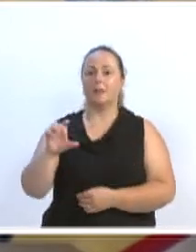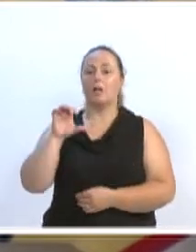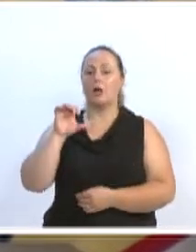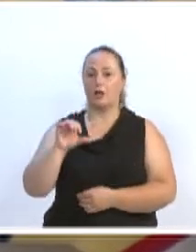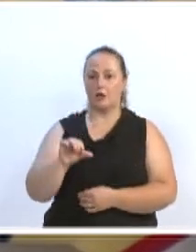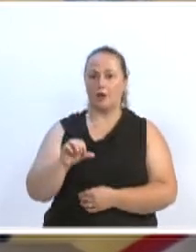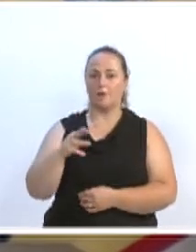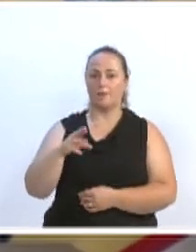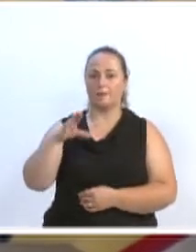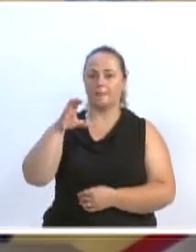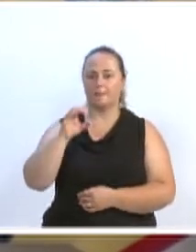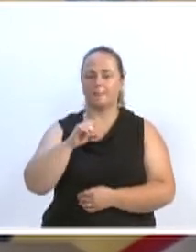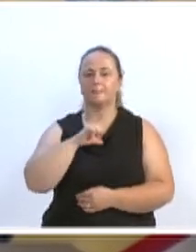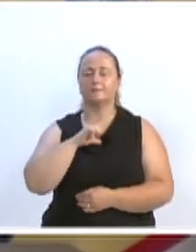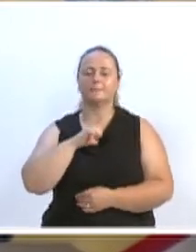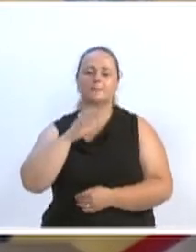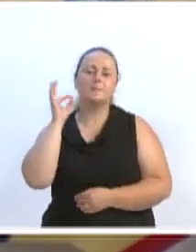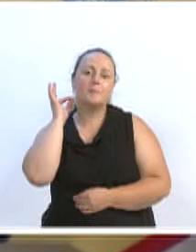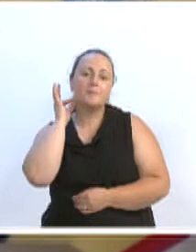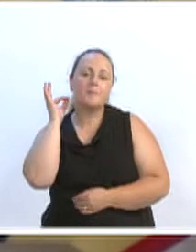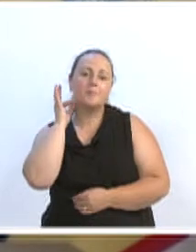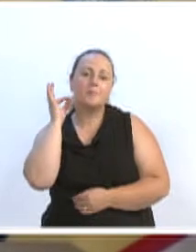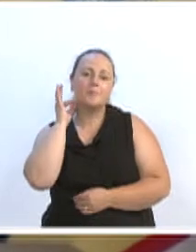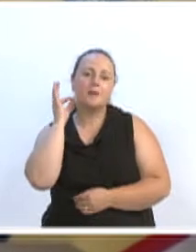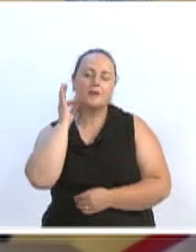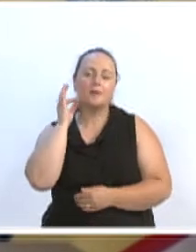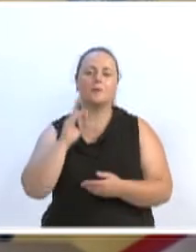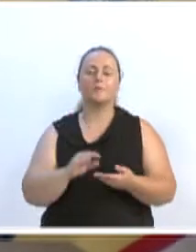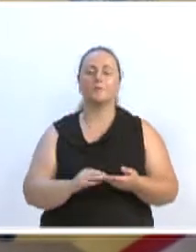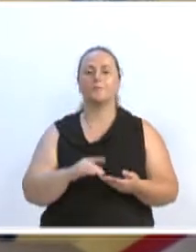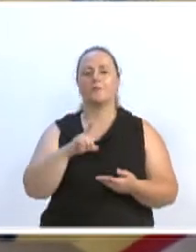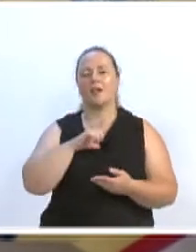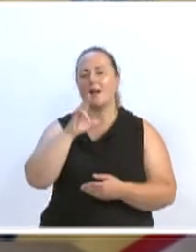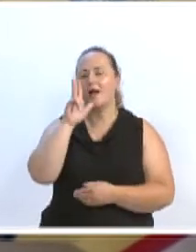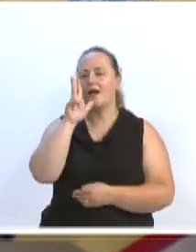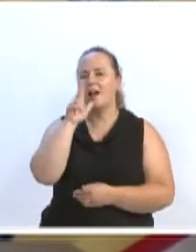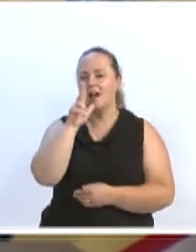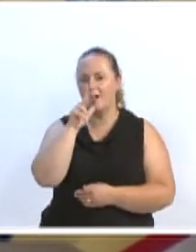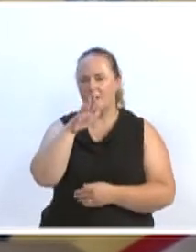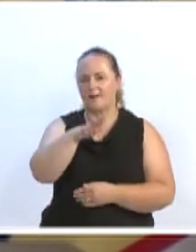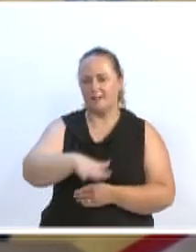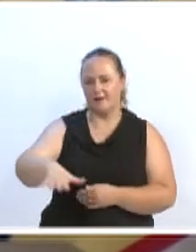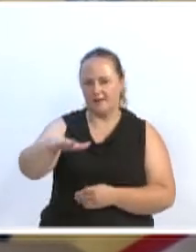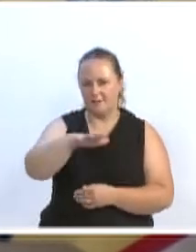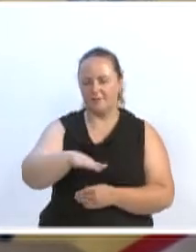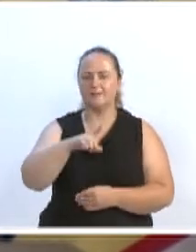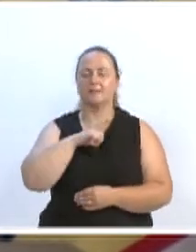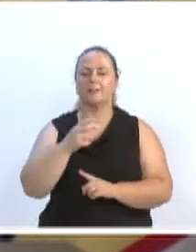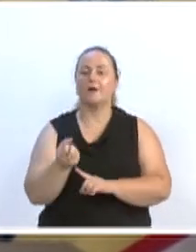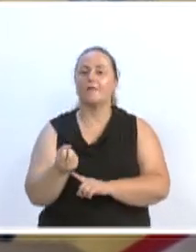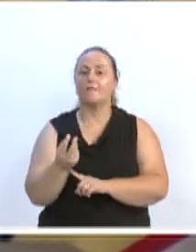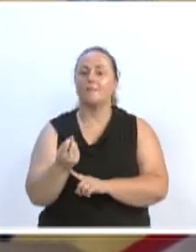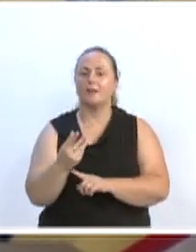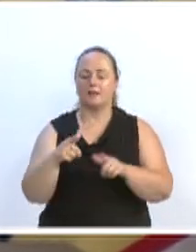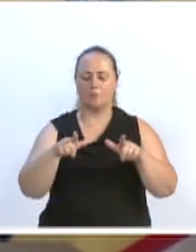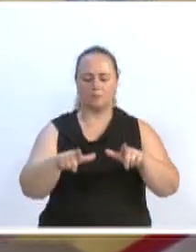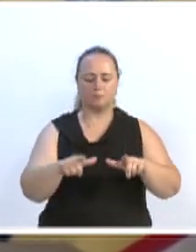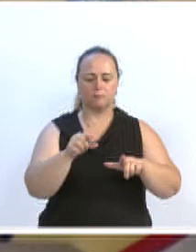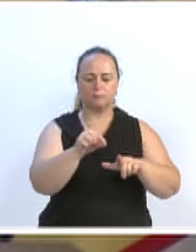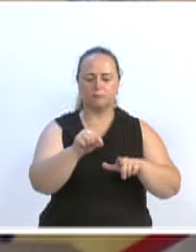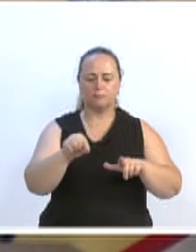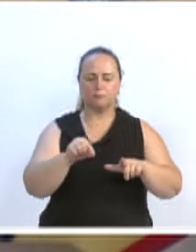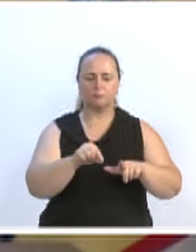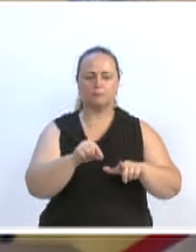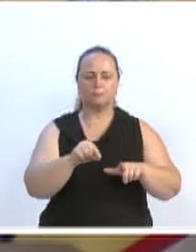grande bilhão na sociedade e vasto verde onde eles vão estar fazendo a venda das cartelas por r$10 começa às